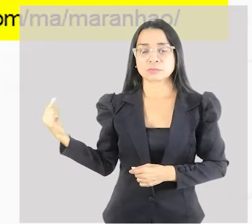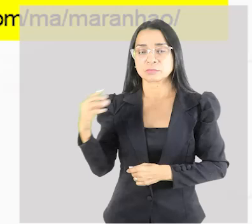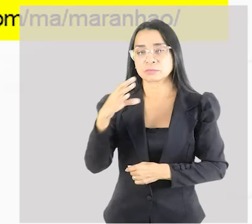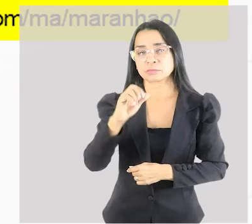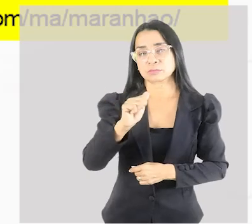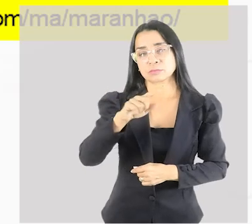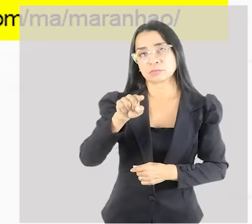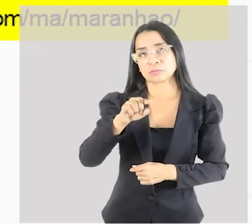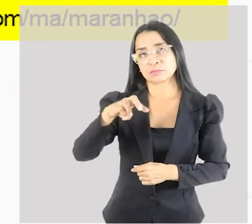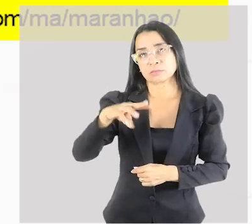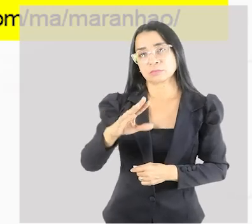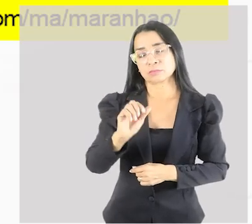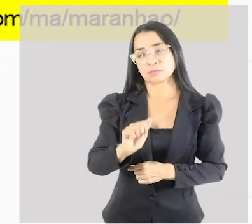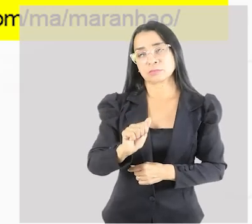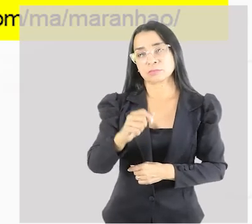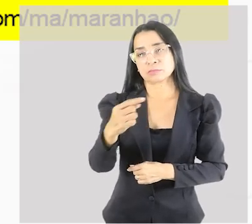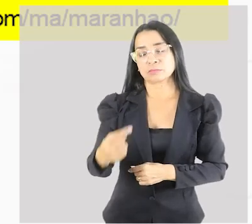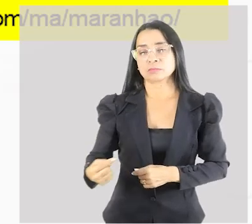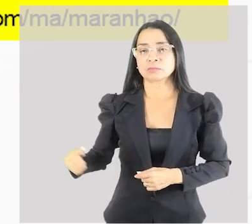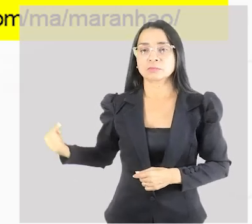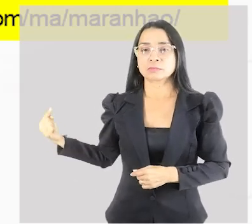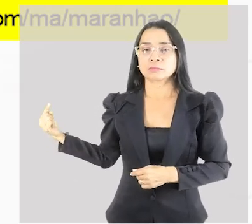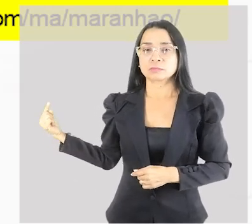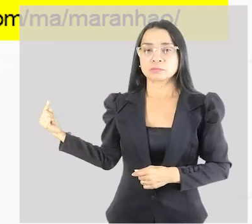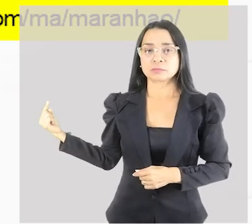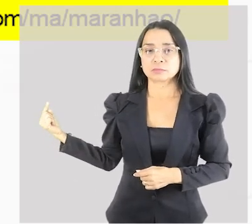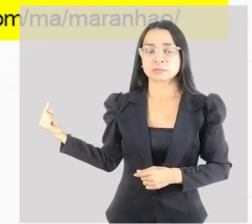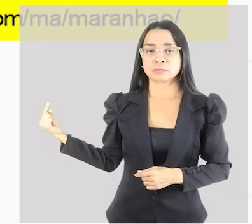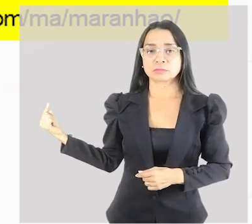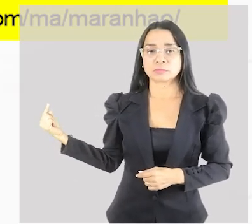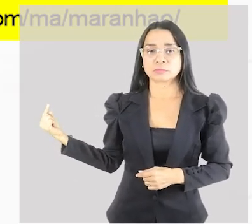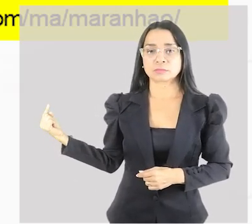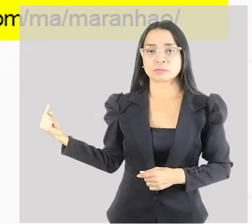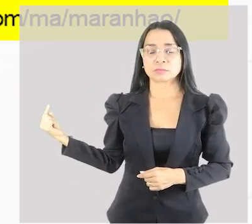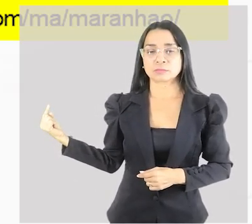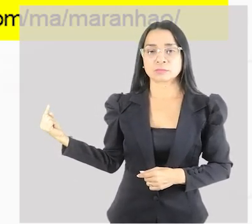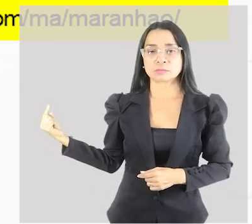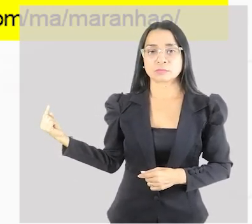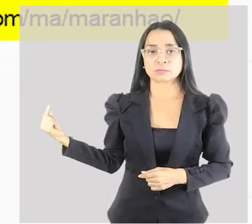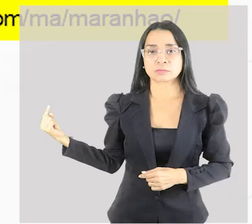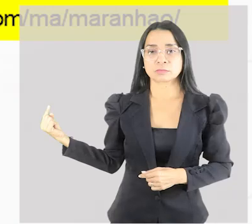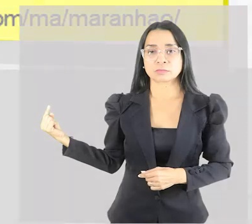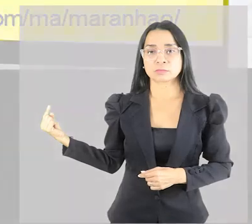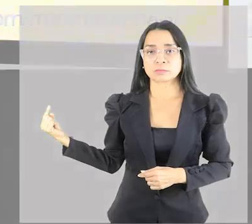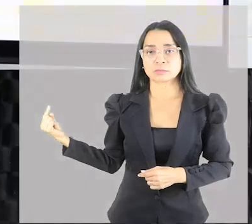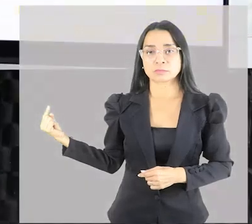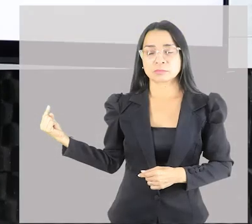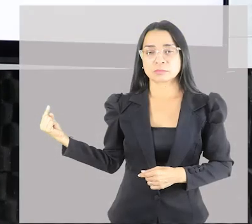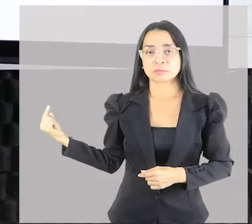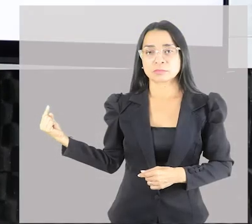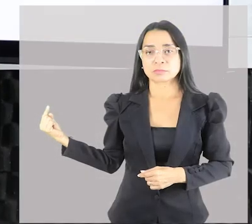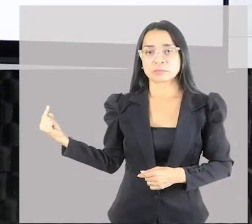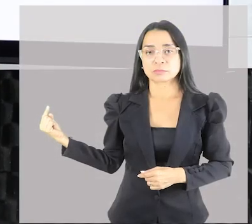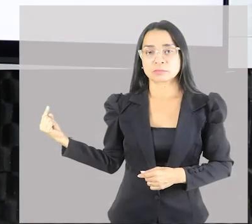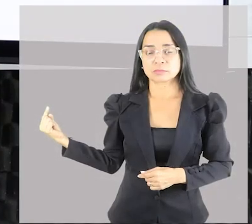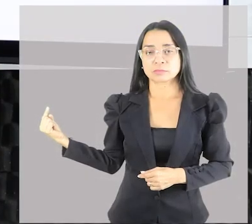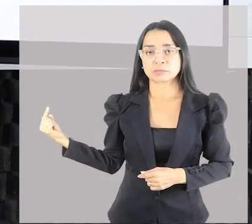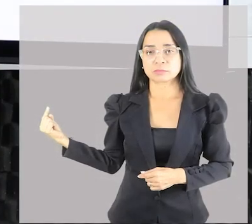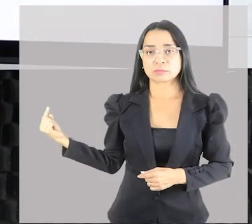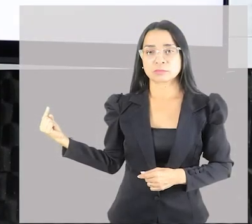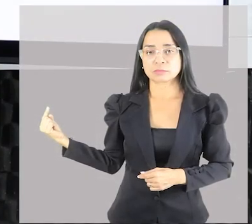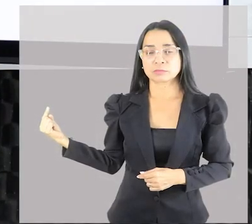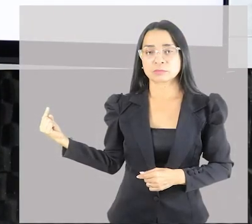cazumbas, certo? Os principais bois da Baixada são o boi da Floresta, de Apolônio, boi do